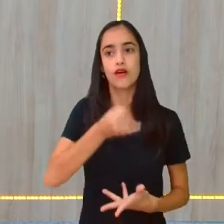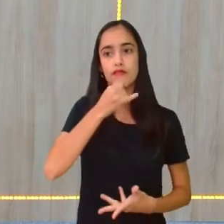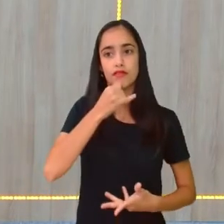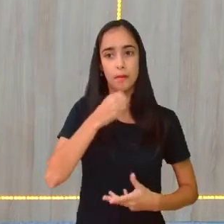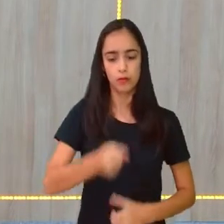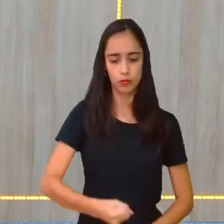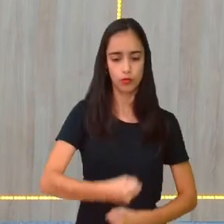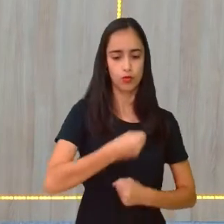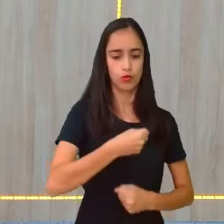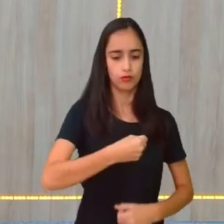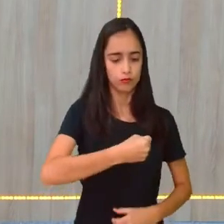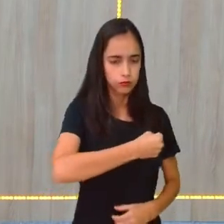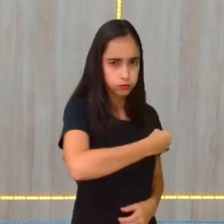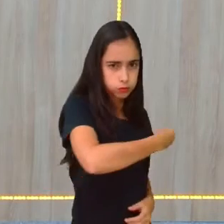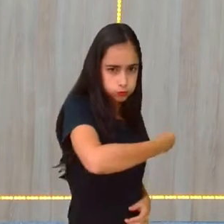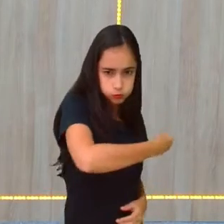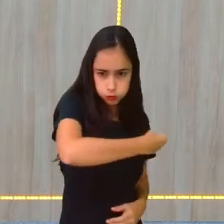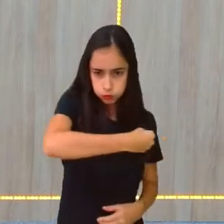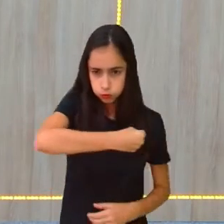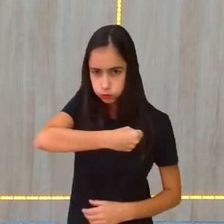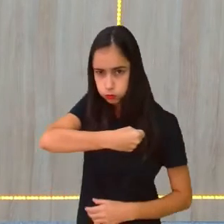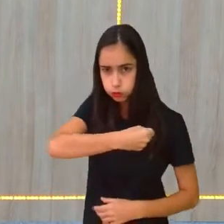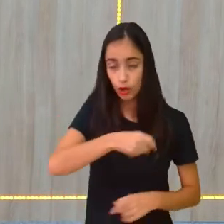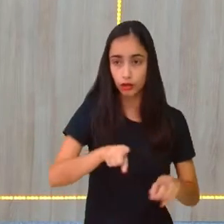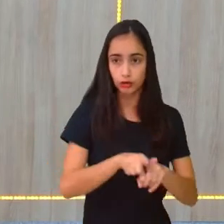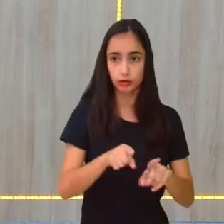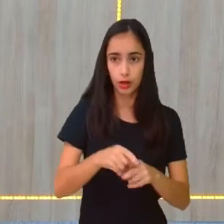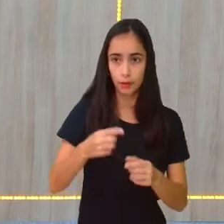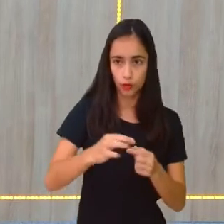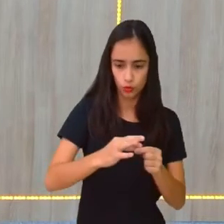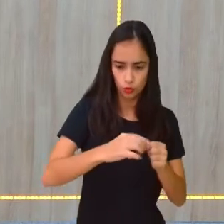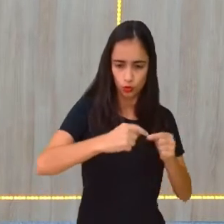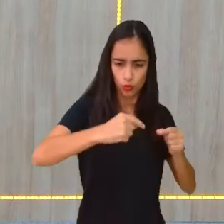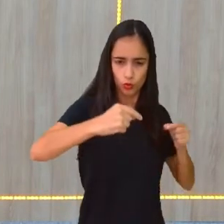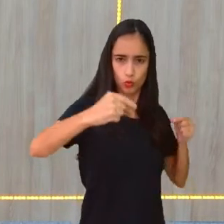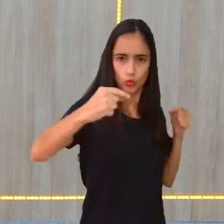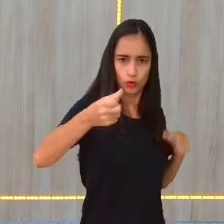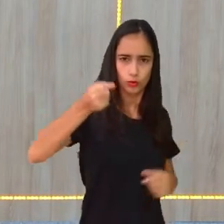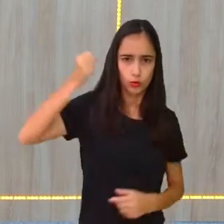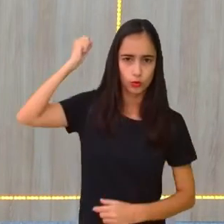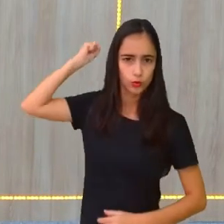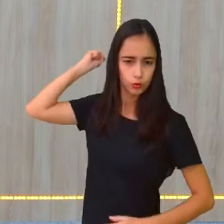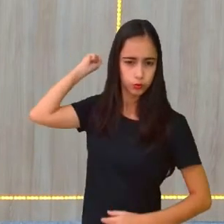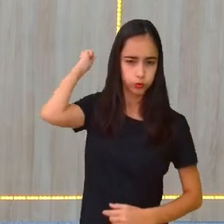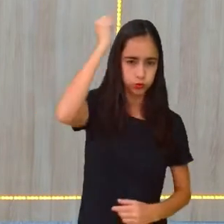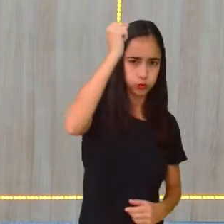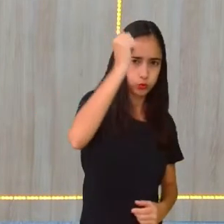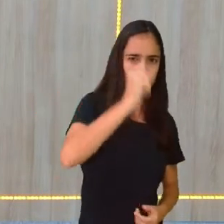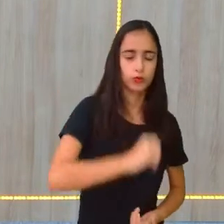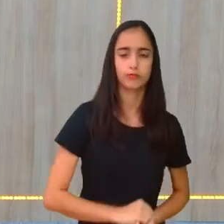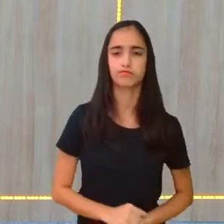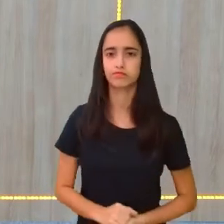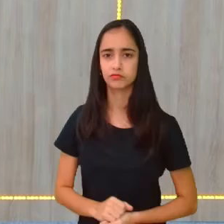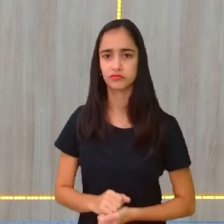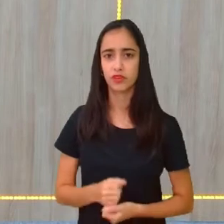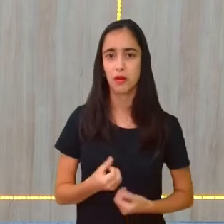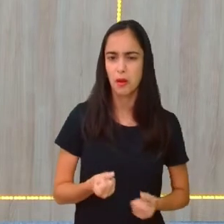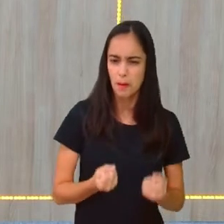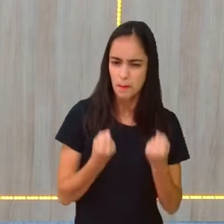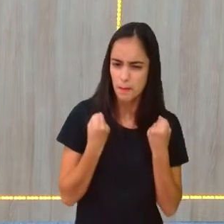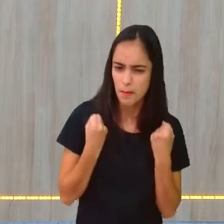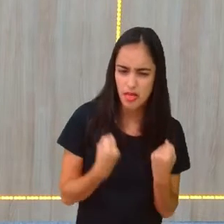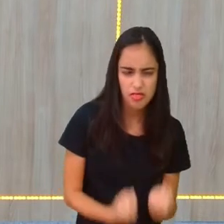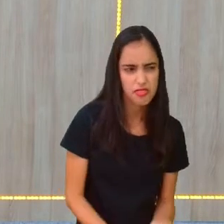formato aqui, e as lanças, né, lanças de mais ou menos 1,5 metro né, de Pesadíssimas, tamanho,